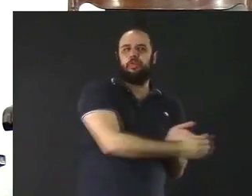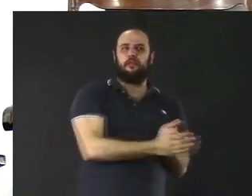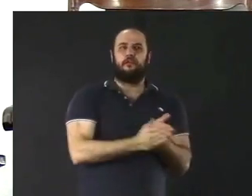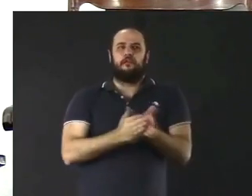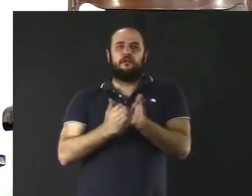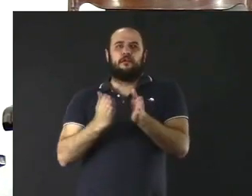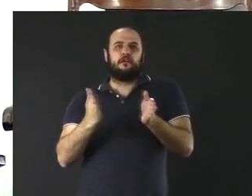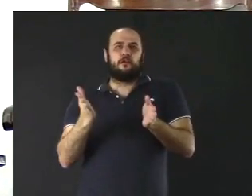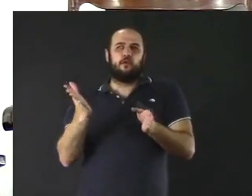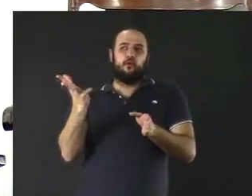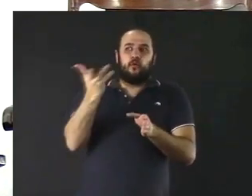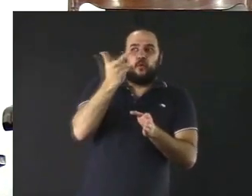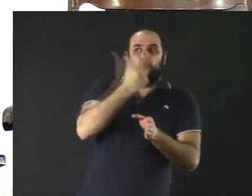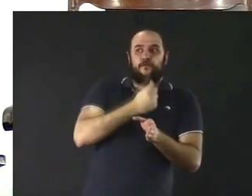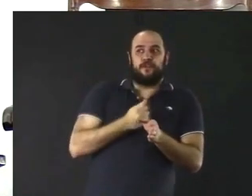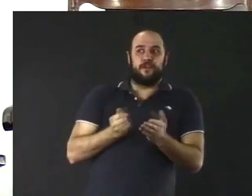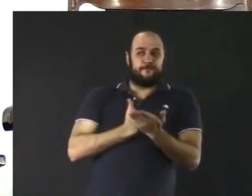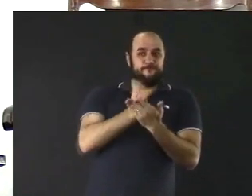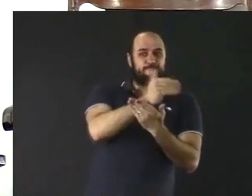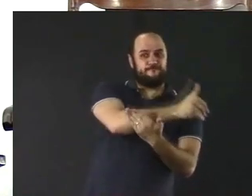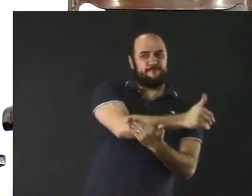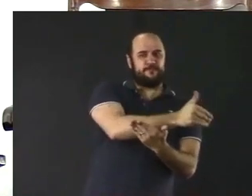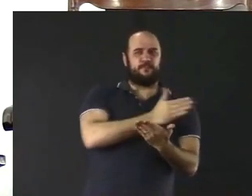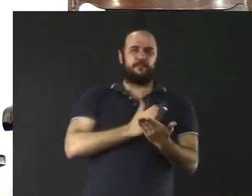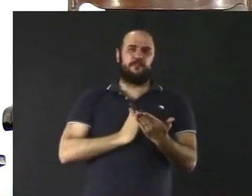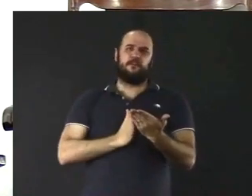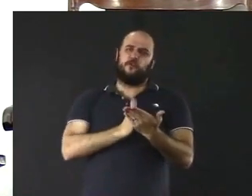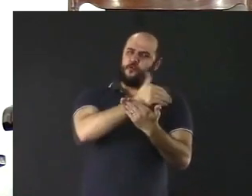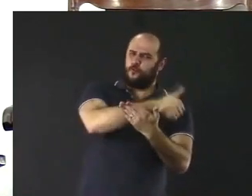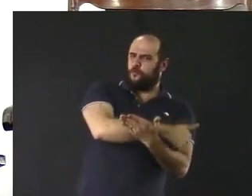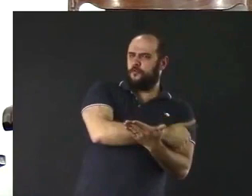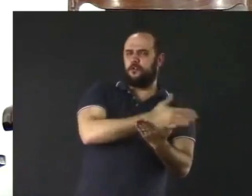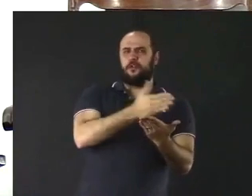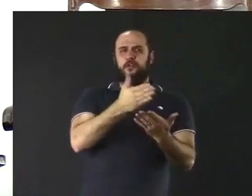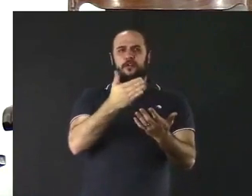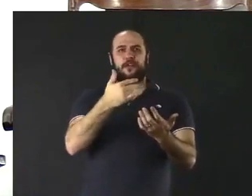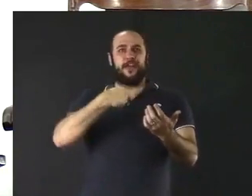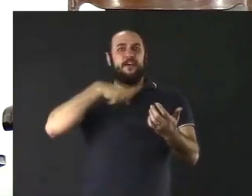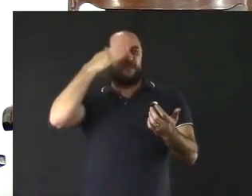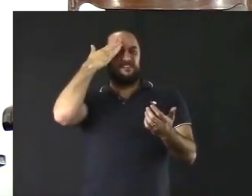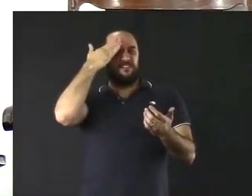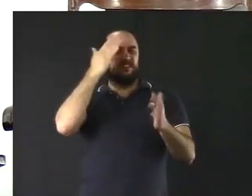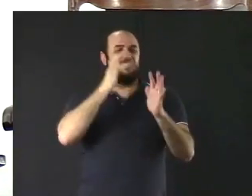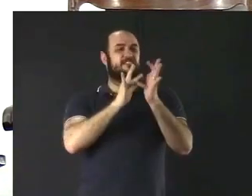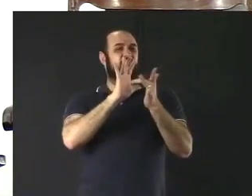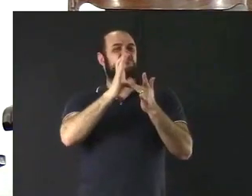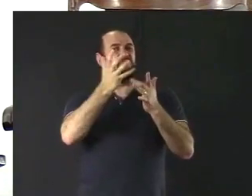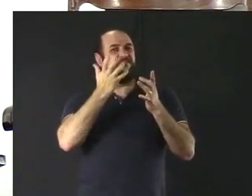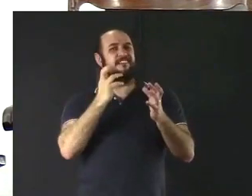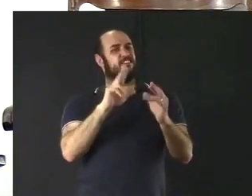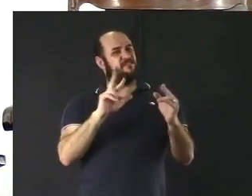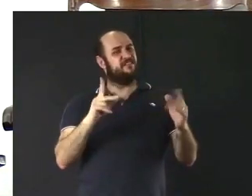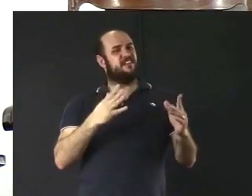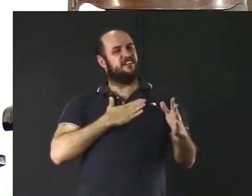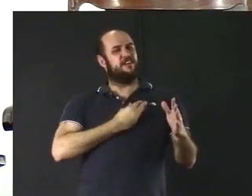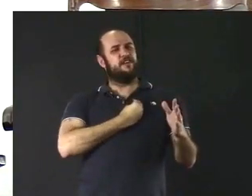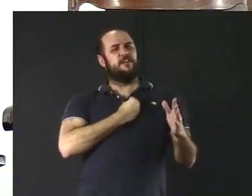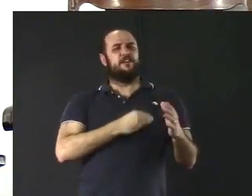fazer coisas que distancia da realidade que eu sei que Cristo quer que eu viva.